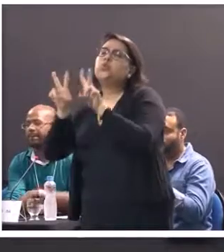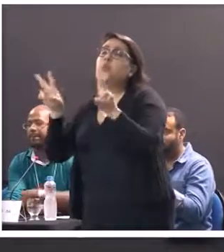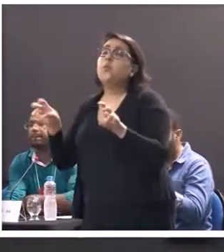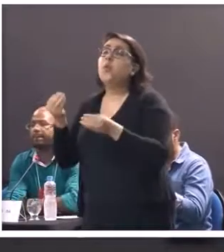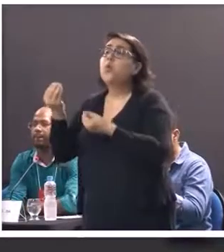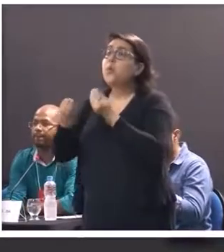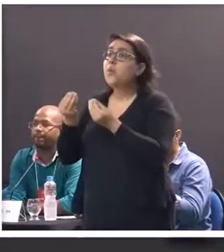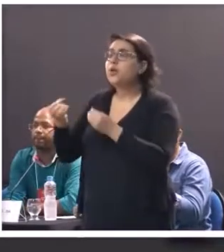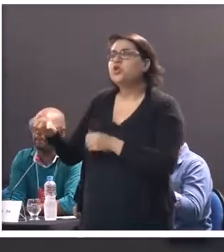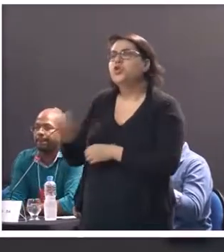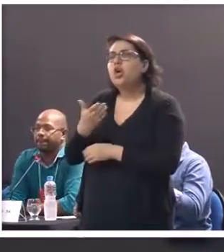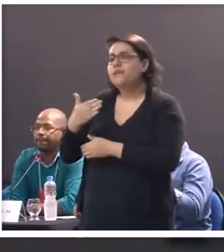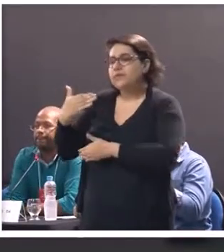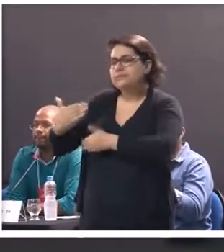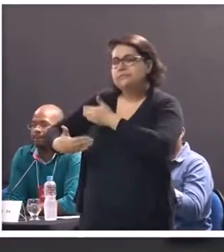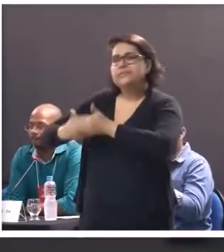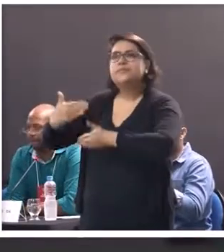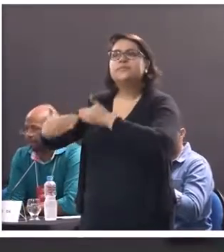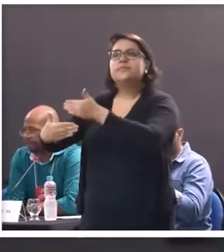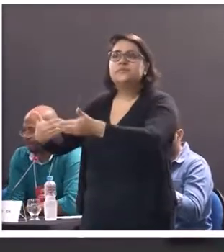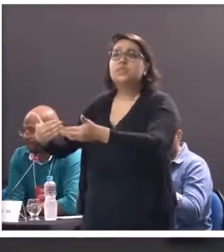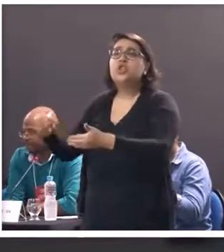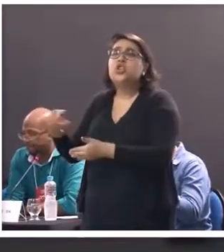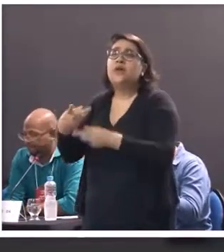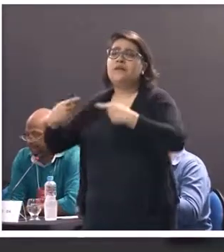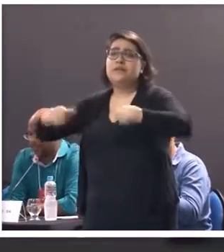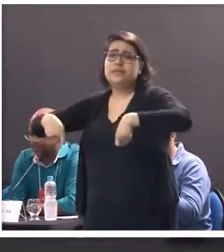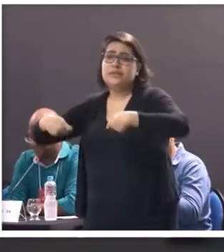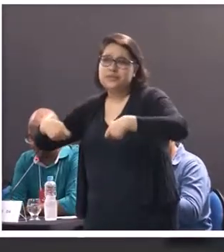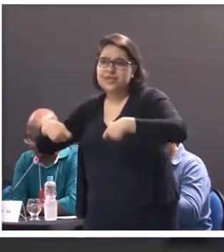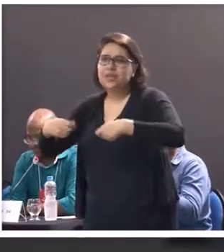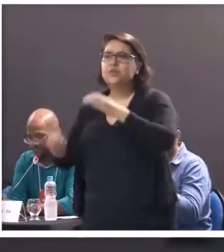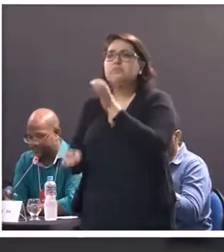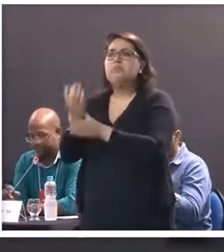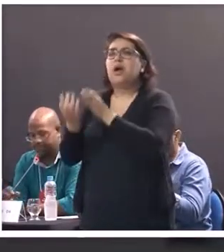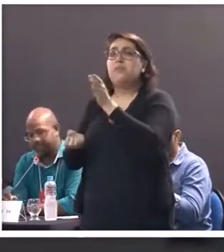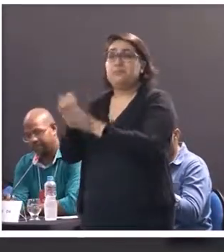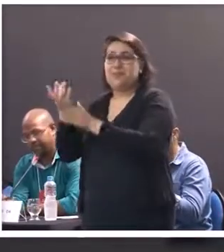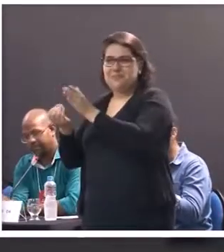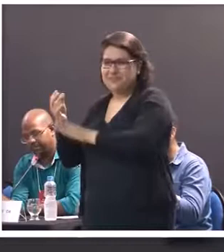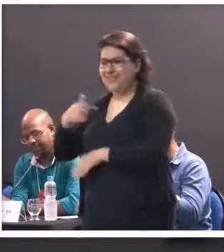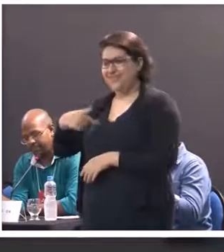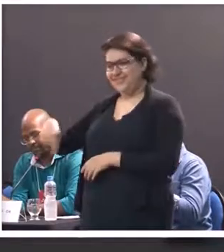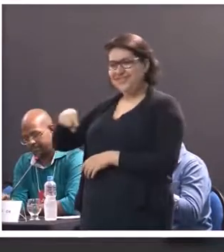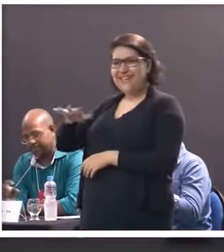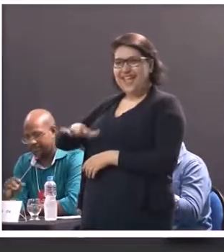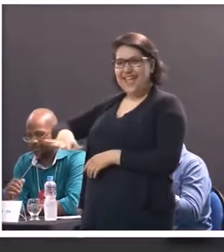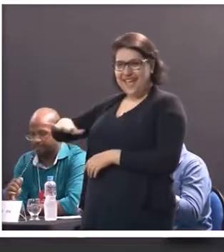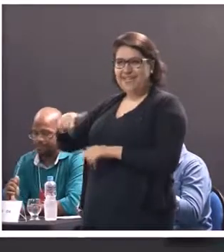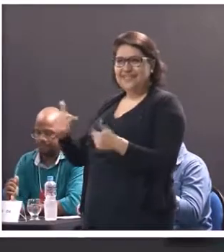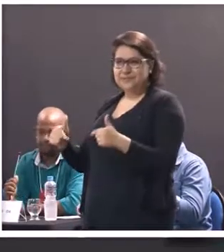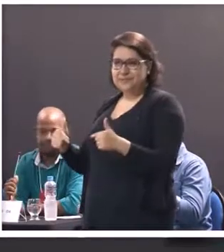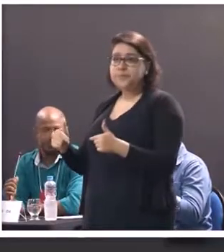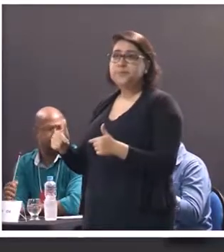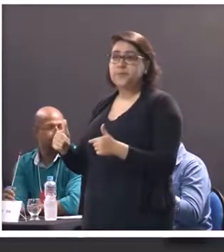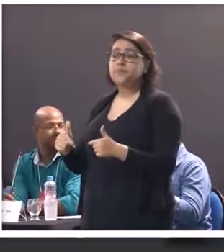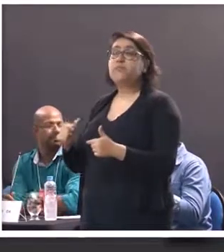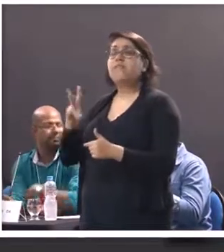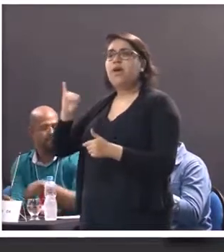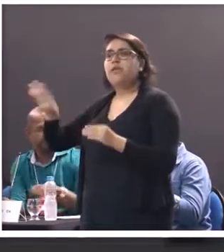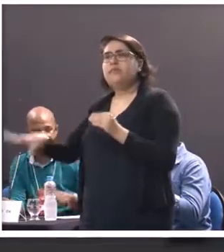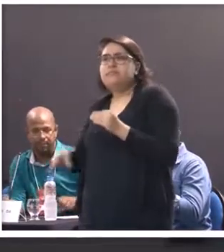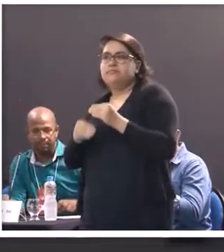sobre as novas tendências, as novas necessidades que têm surgido da nossa área. Eu vou introduzir aqui o